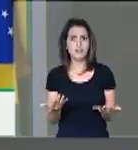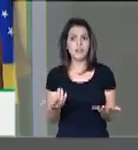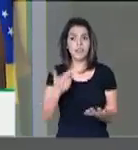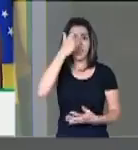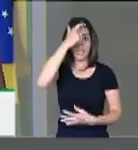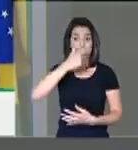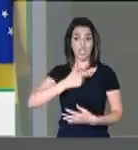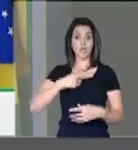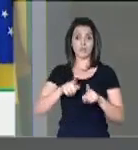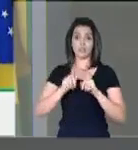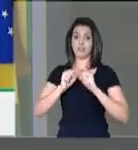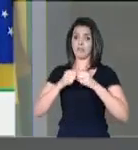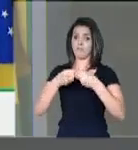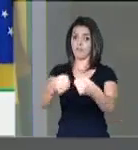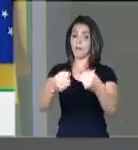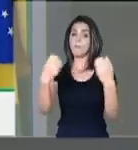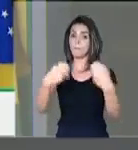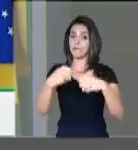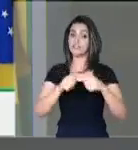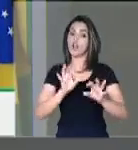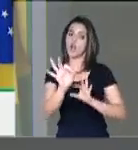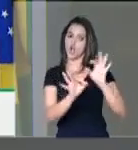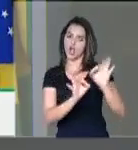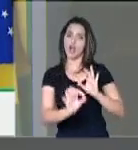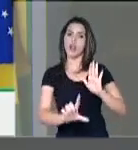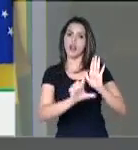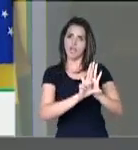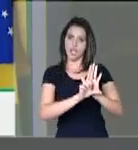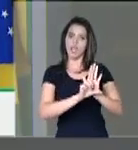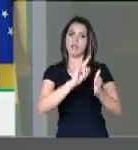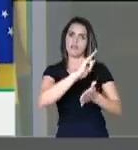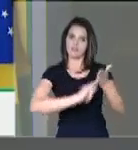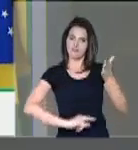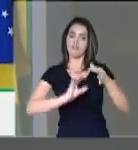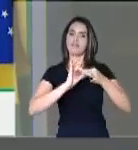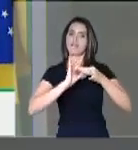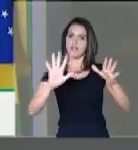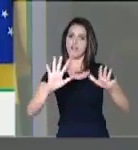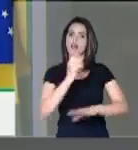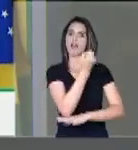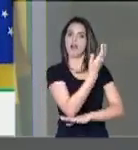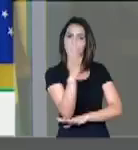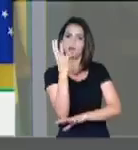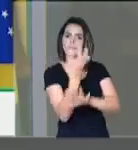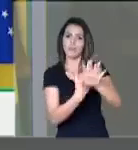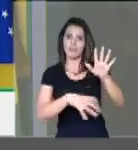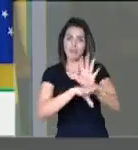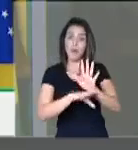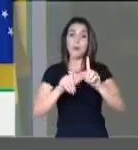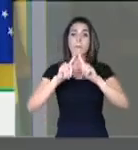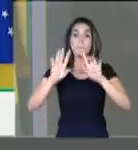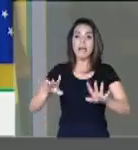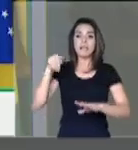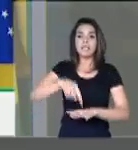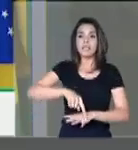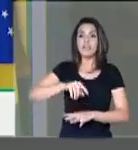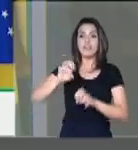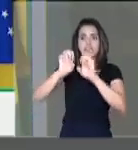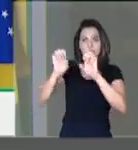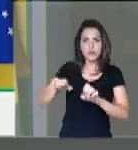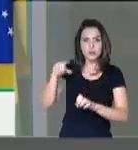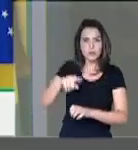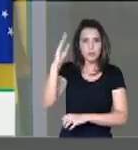eu no caso também defendo que haja uma reorganização da legislação de licenciamento no brasil que esta seja a agenda é